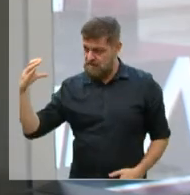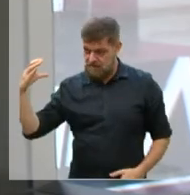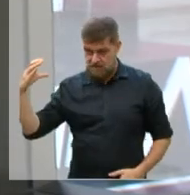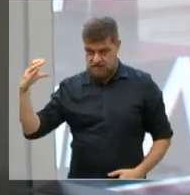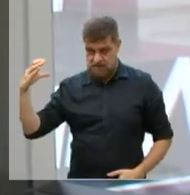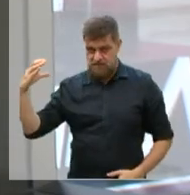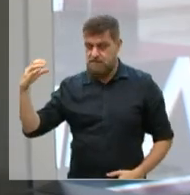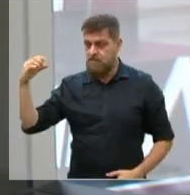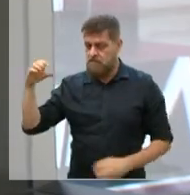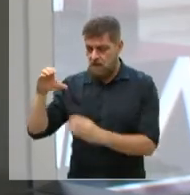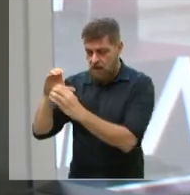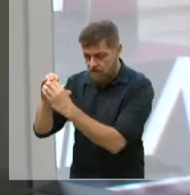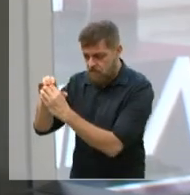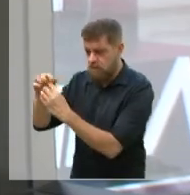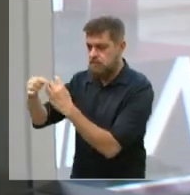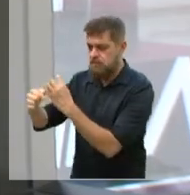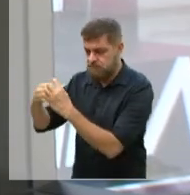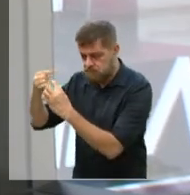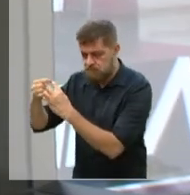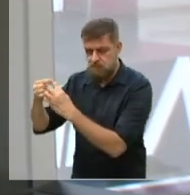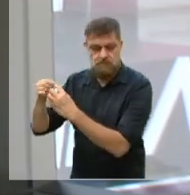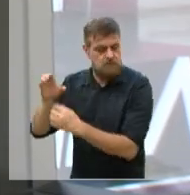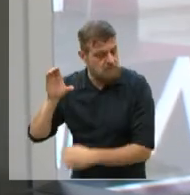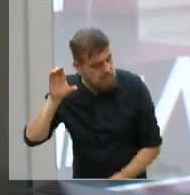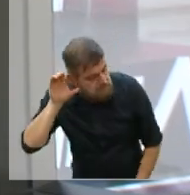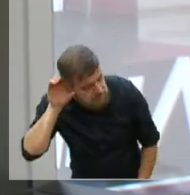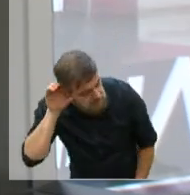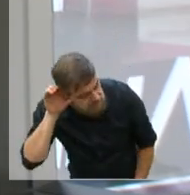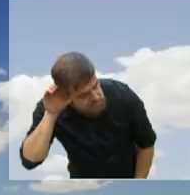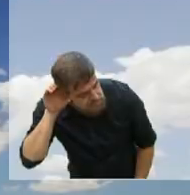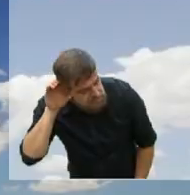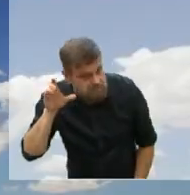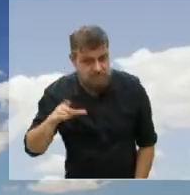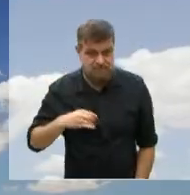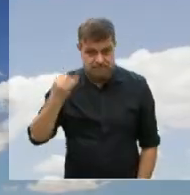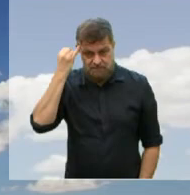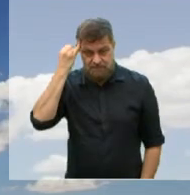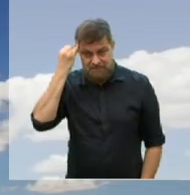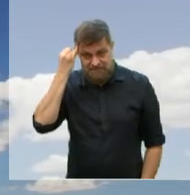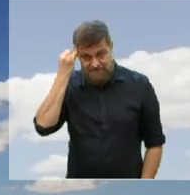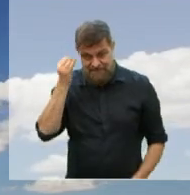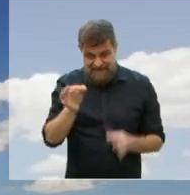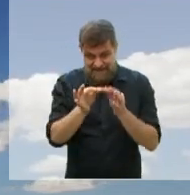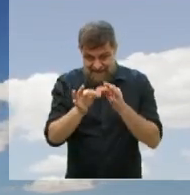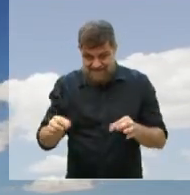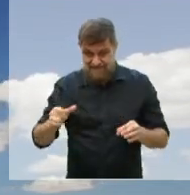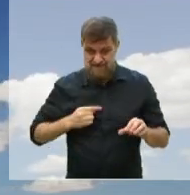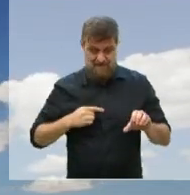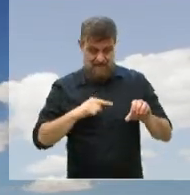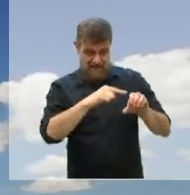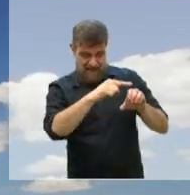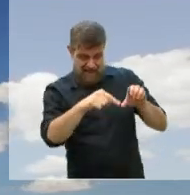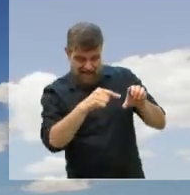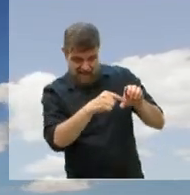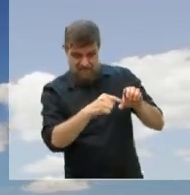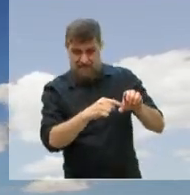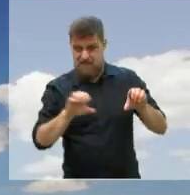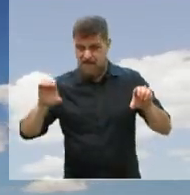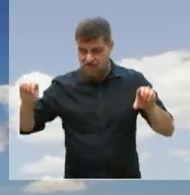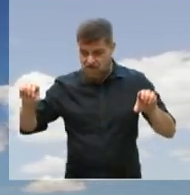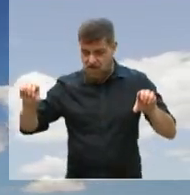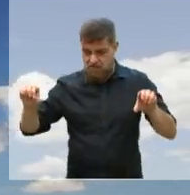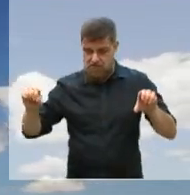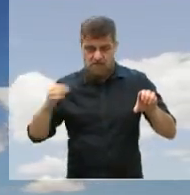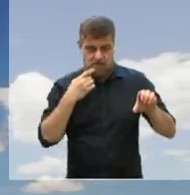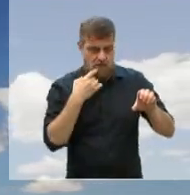antena e entra no paralelo, vai pelo foco. Então a ideia é simples, você transmite através do foco aqui, recebe pelo foco do outro